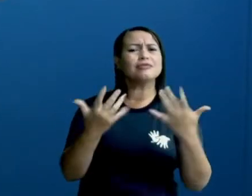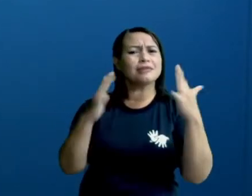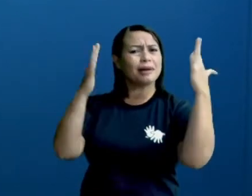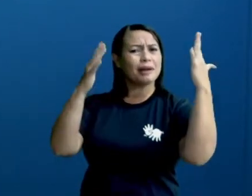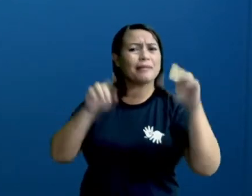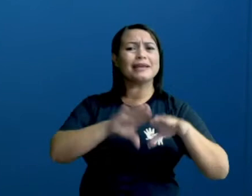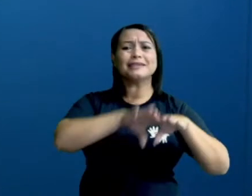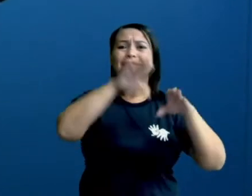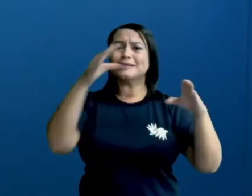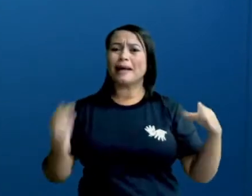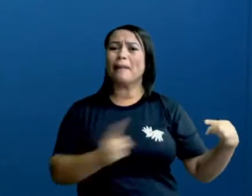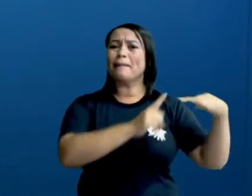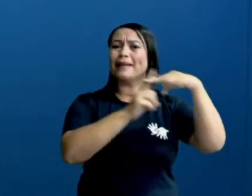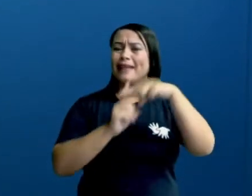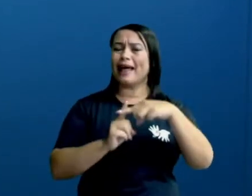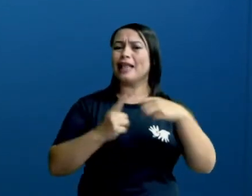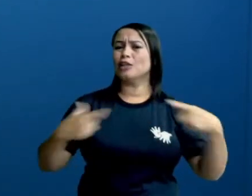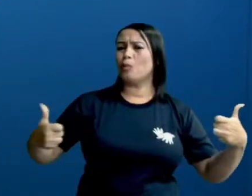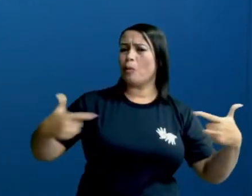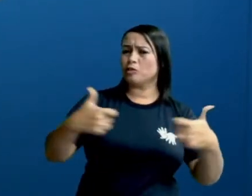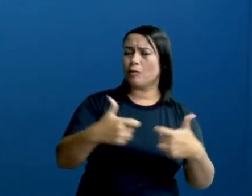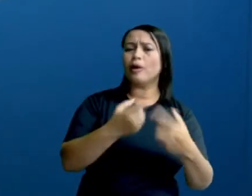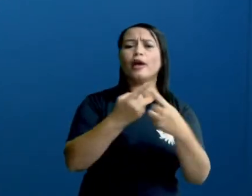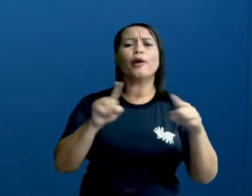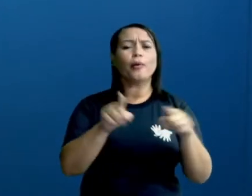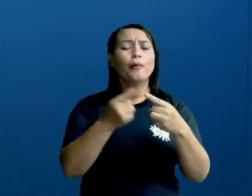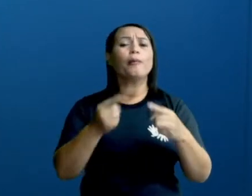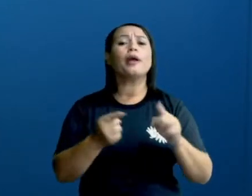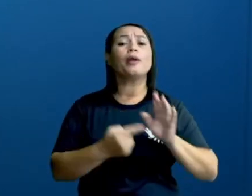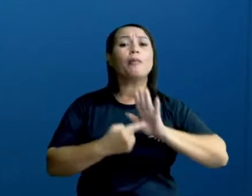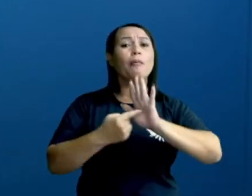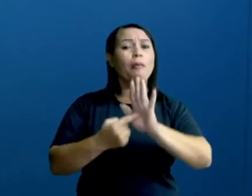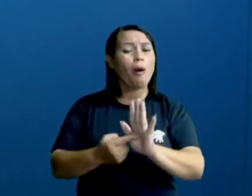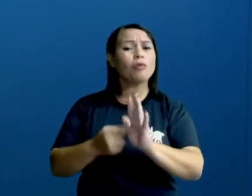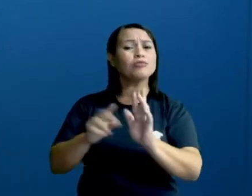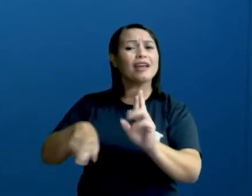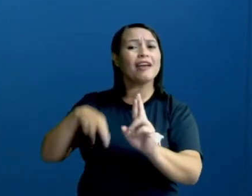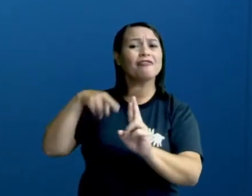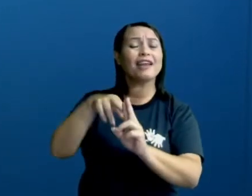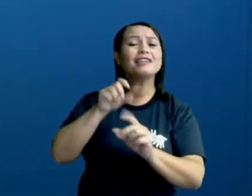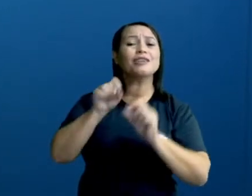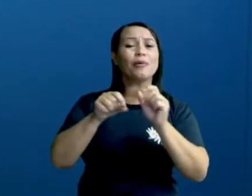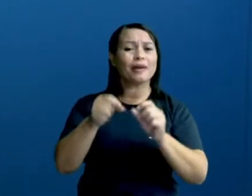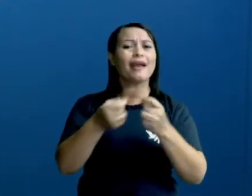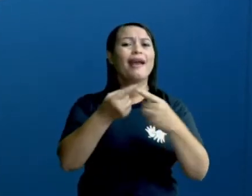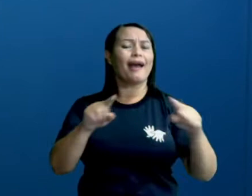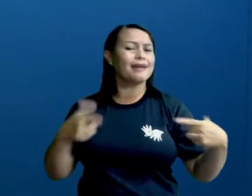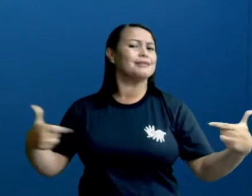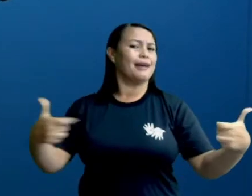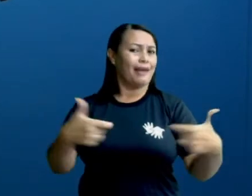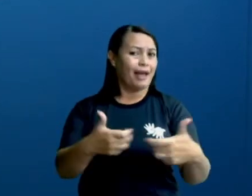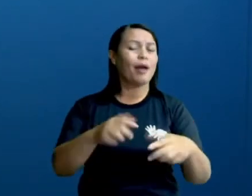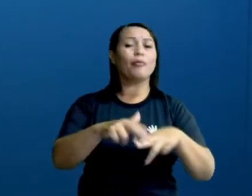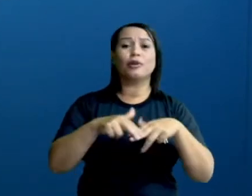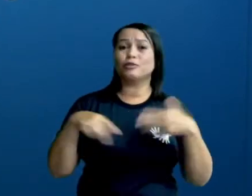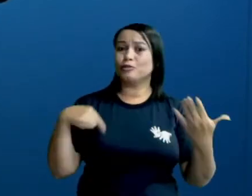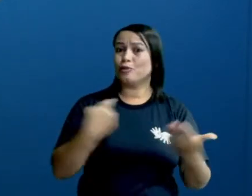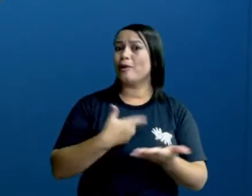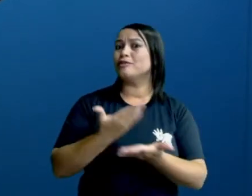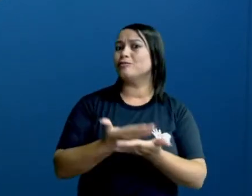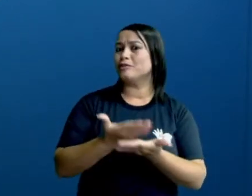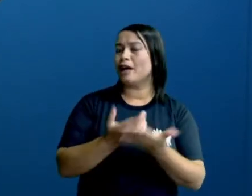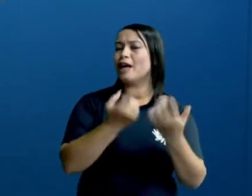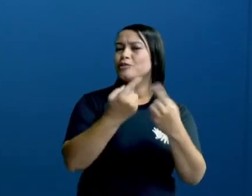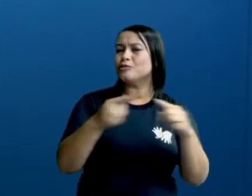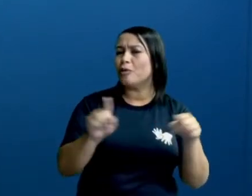das Tabocas, tá? E o hino da Vitória de Santo Antão faz referência a essa batalha, então por isso que hoje nós iremos estudar